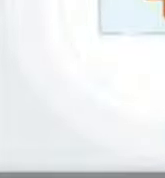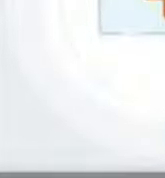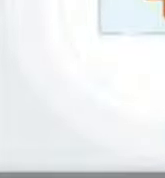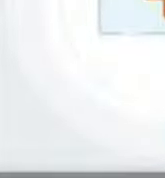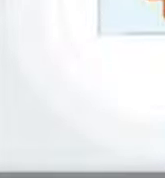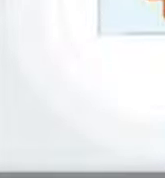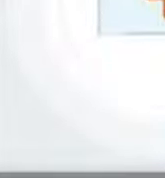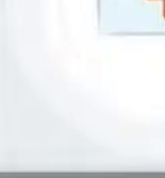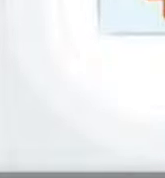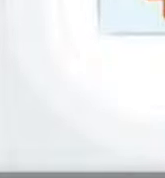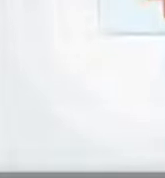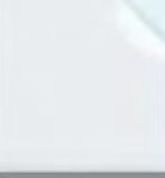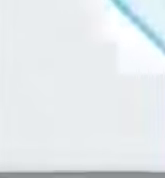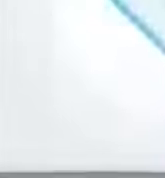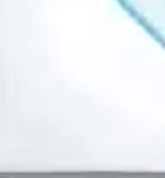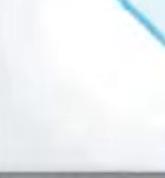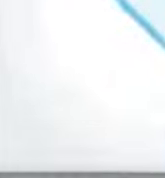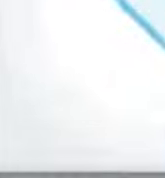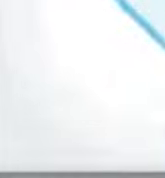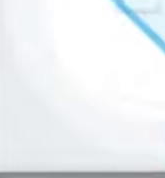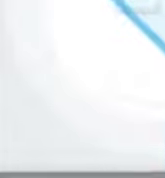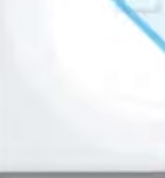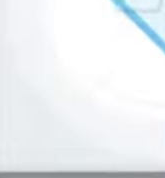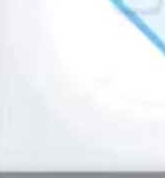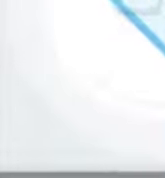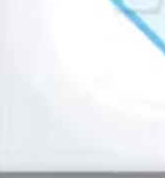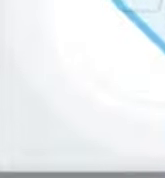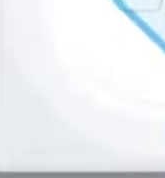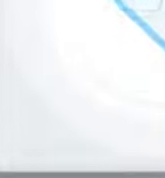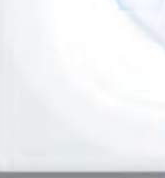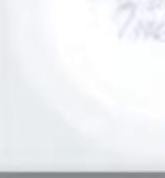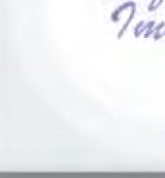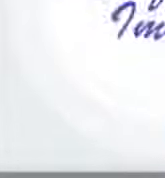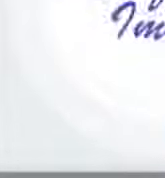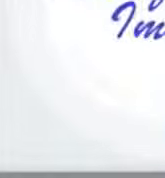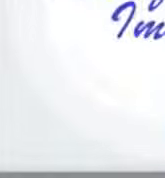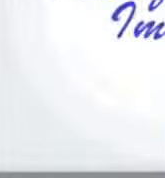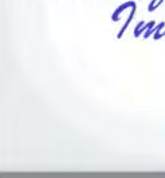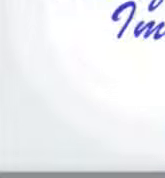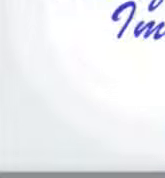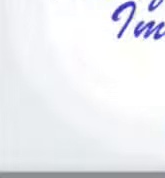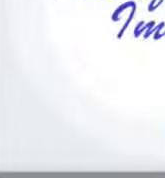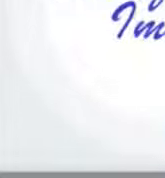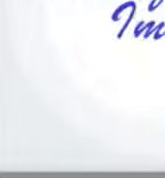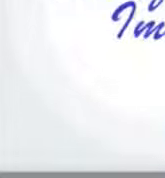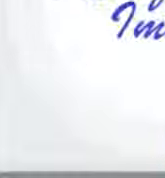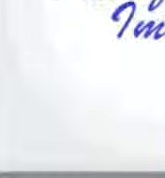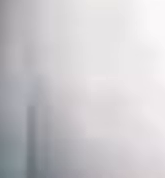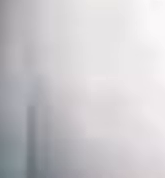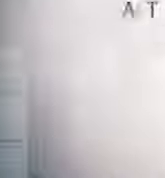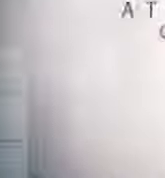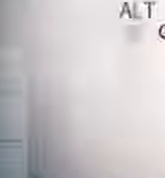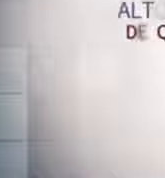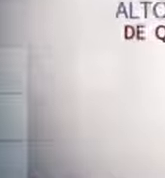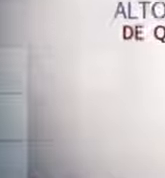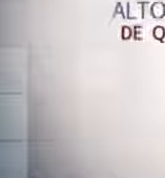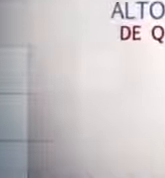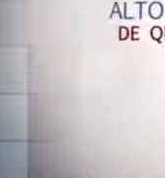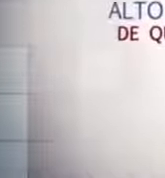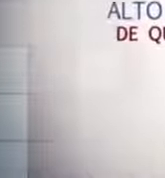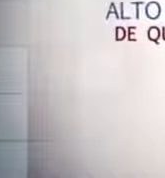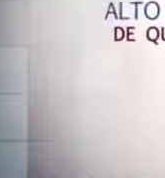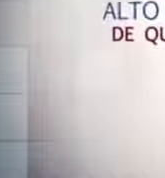ergométrico, holtercardiograma e muito mais. Venha conhecer agora mesmo a Albuquerque Imagens. Se você deseja ter o